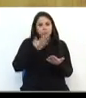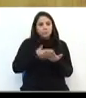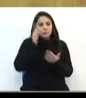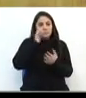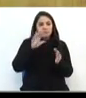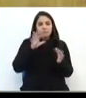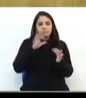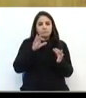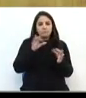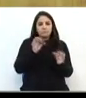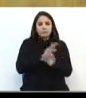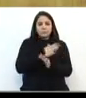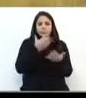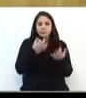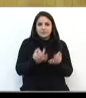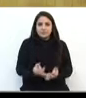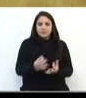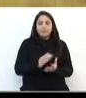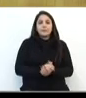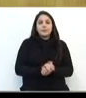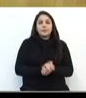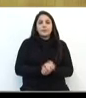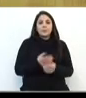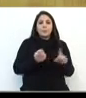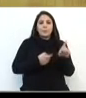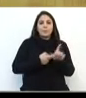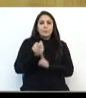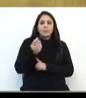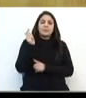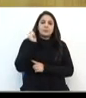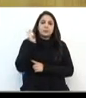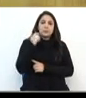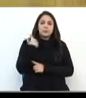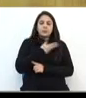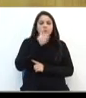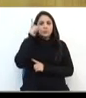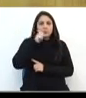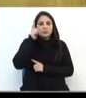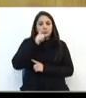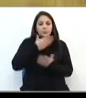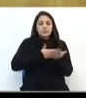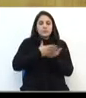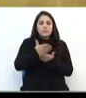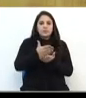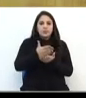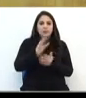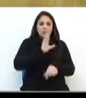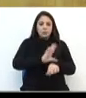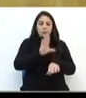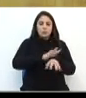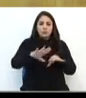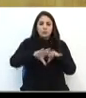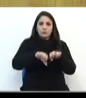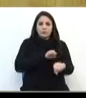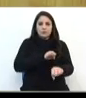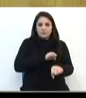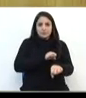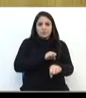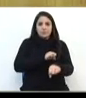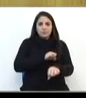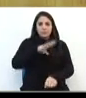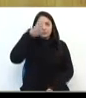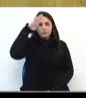vai se concretizar, que no mês de agosto nós consigamos iniciar o curso de formação de soldados. Esse curso de